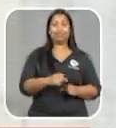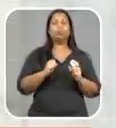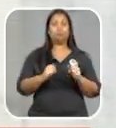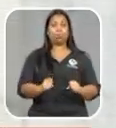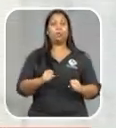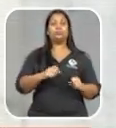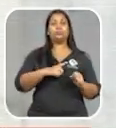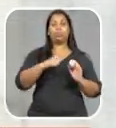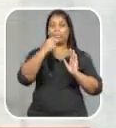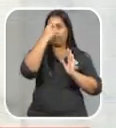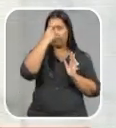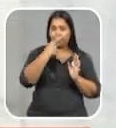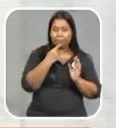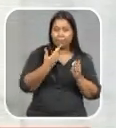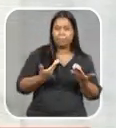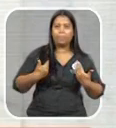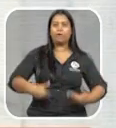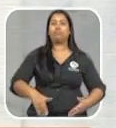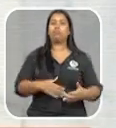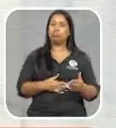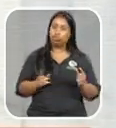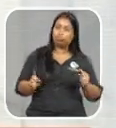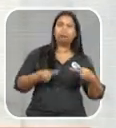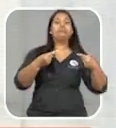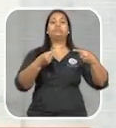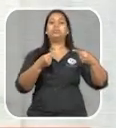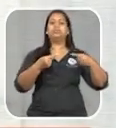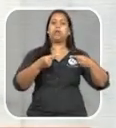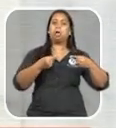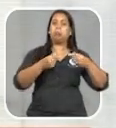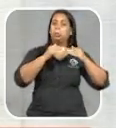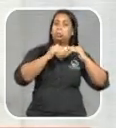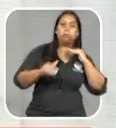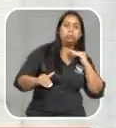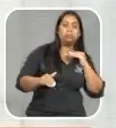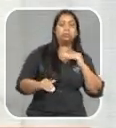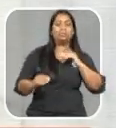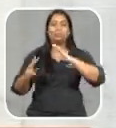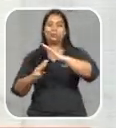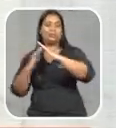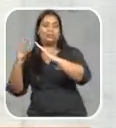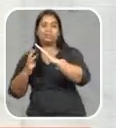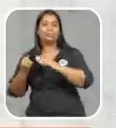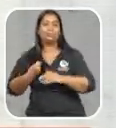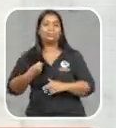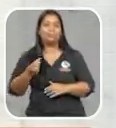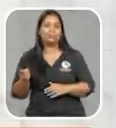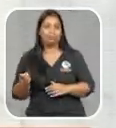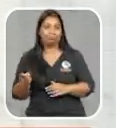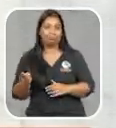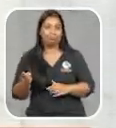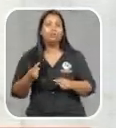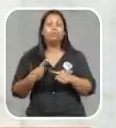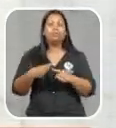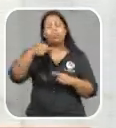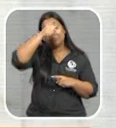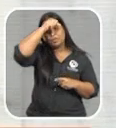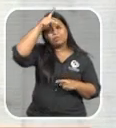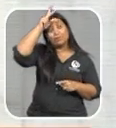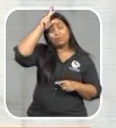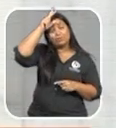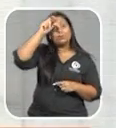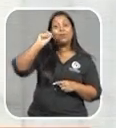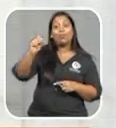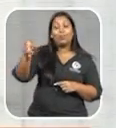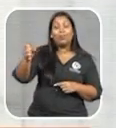discordar. Quando você é terceirizado, você é um número, porque a prefeitura contratou o serviço e não as pessoas. E